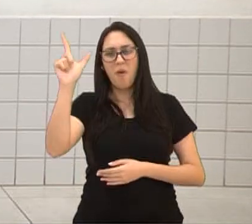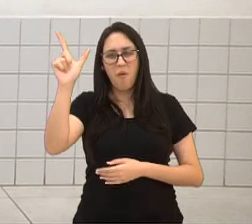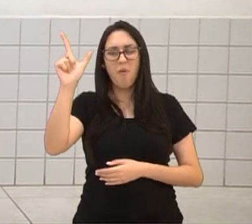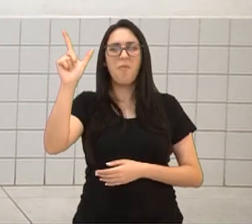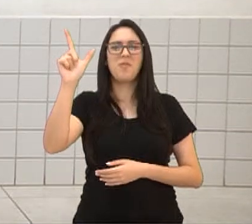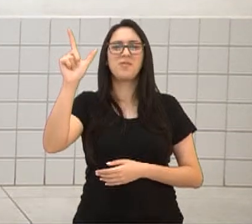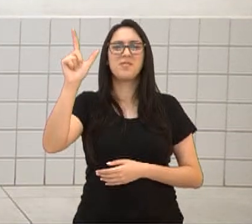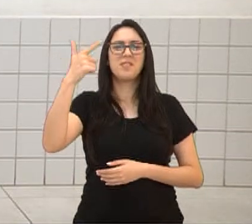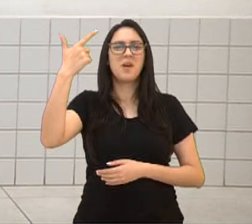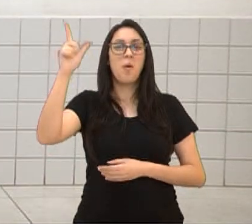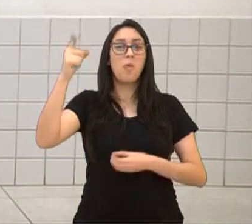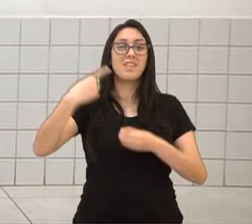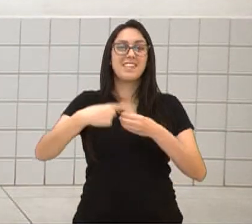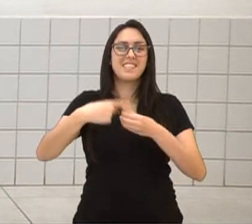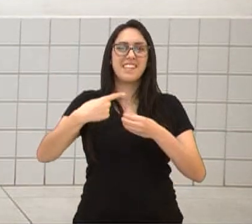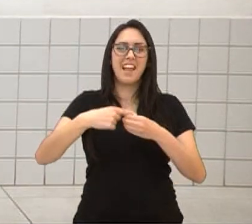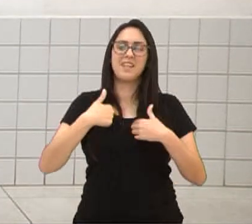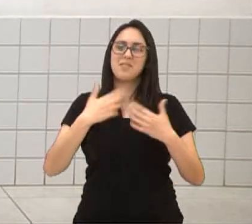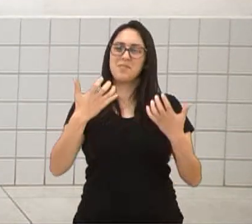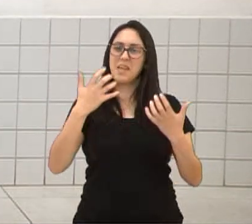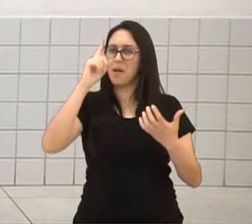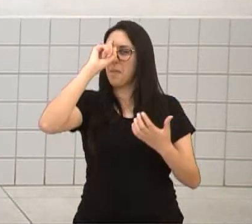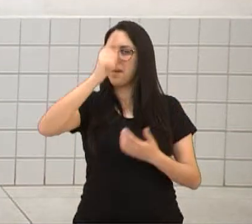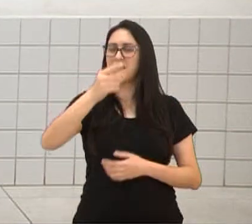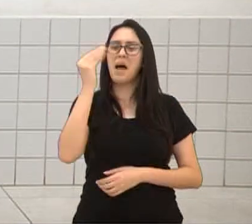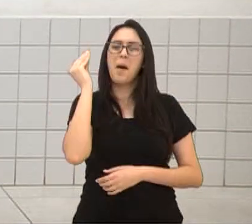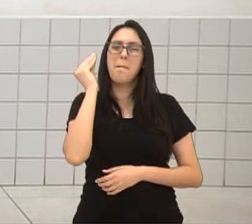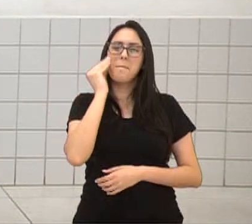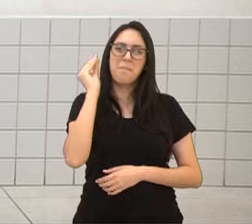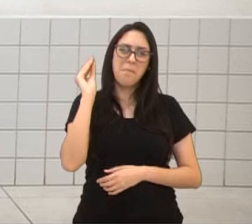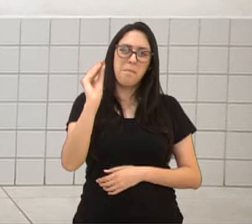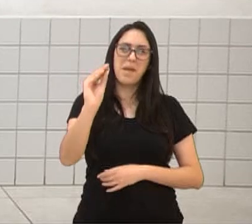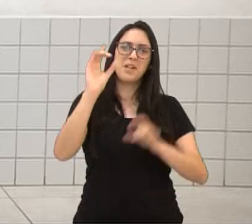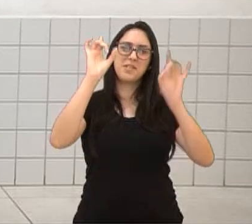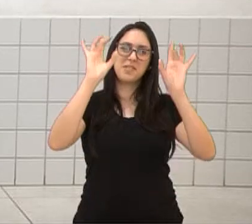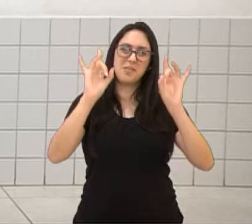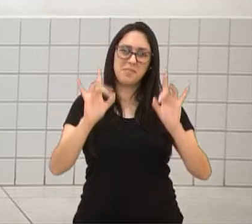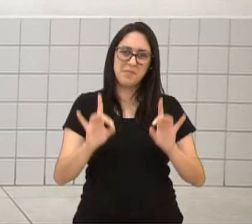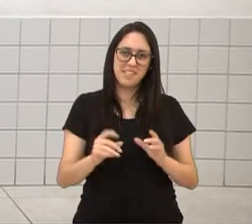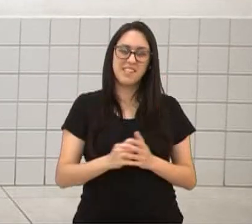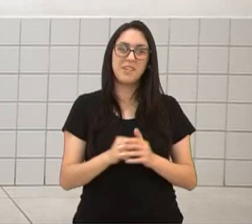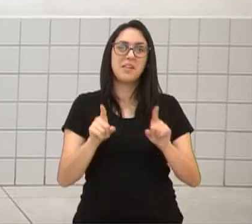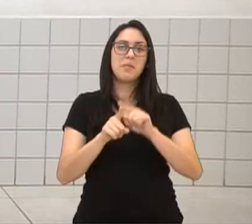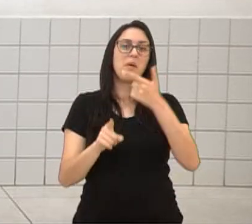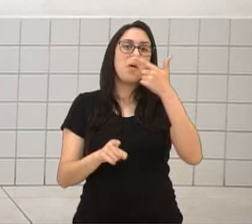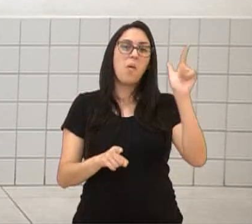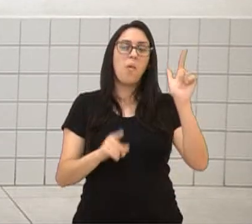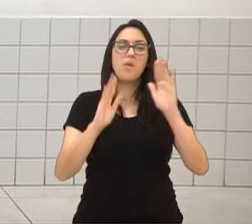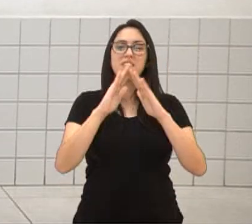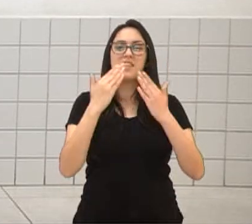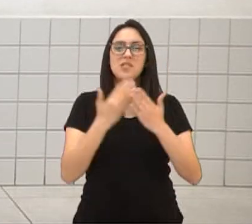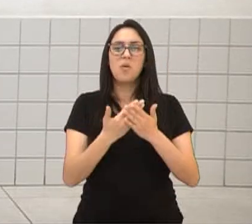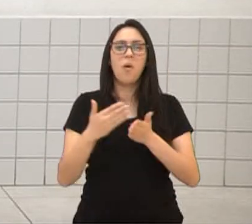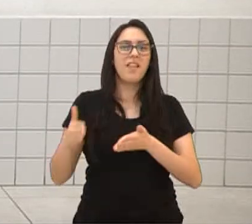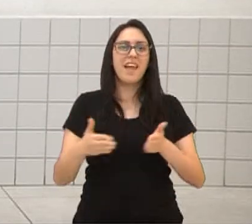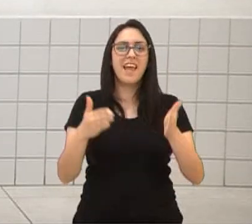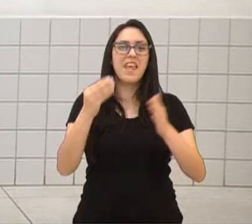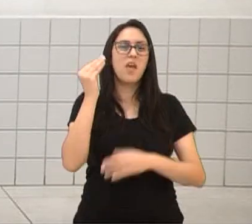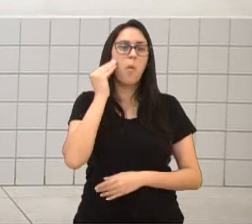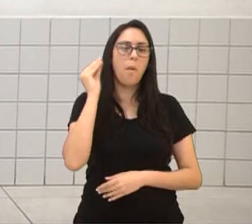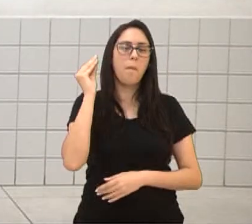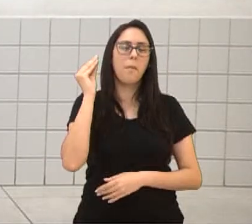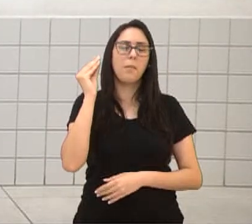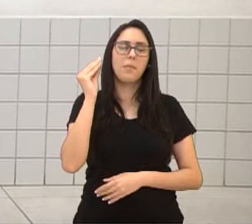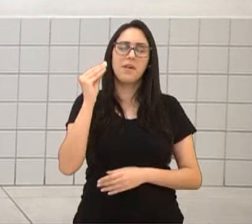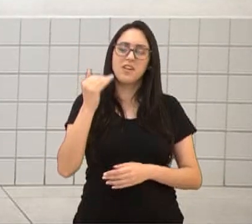Oliveira, em Porecatu. Olha que legal. Quero mandar um beijo especial para o pessoal do Colégio Rio Branco e para o pessoal do Colégio Francisco